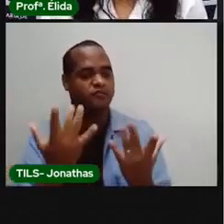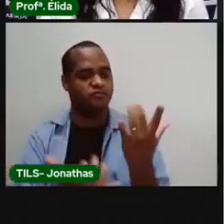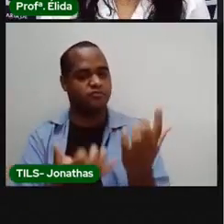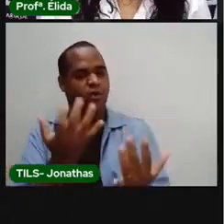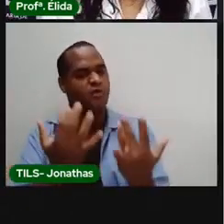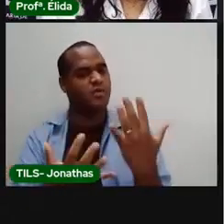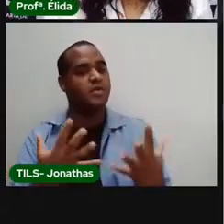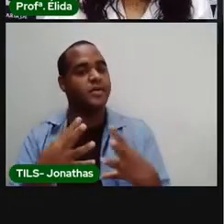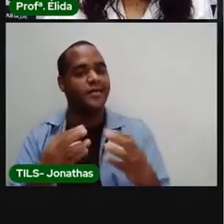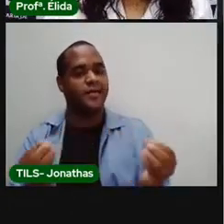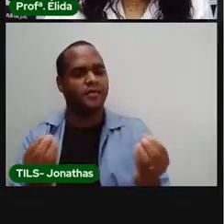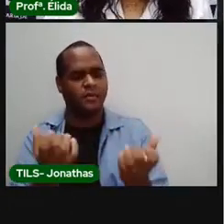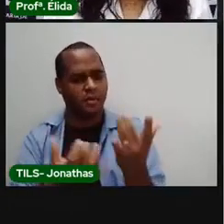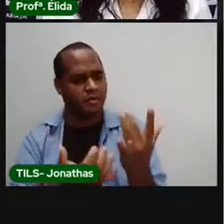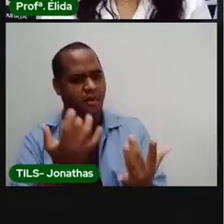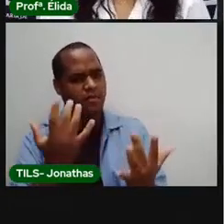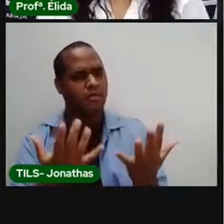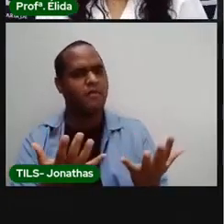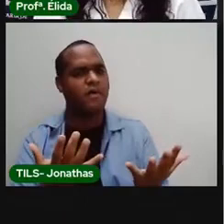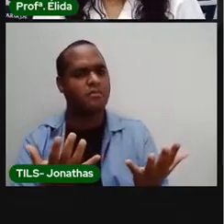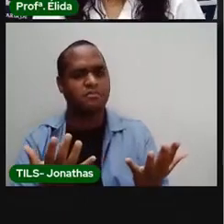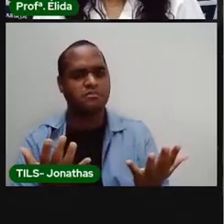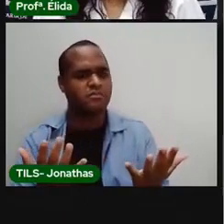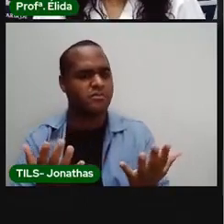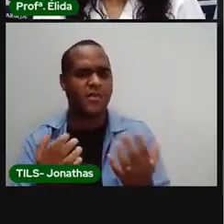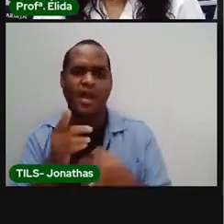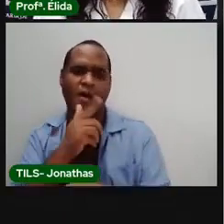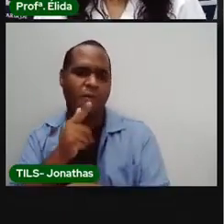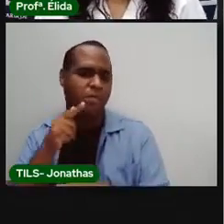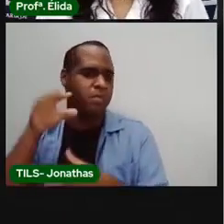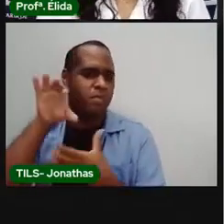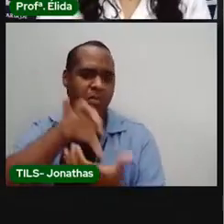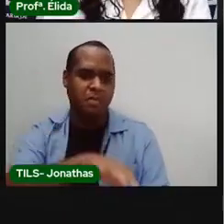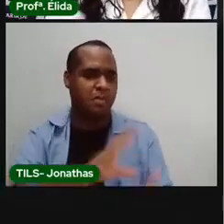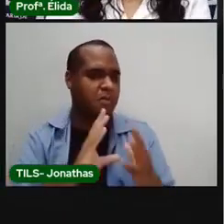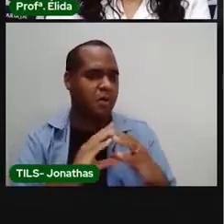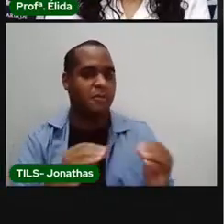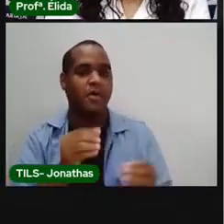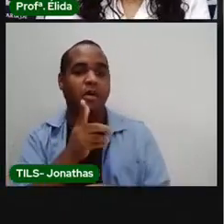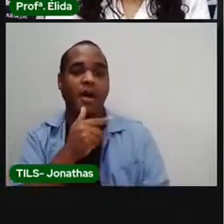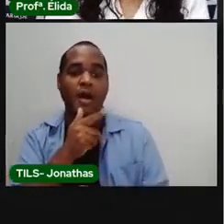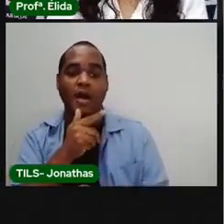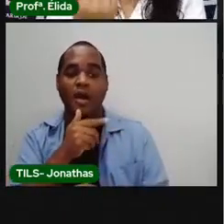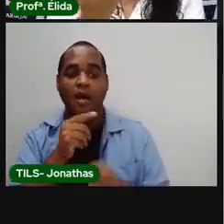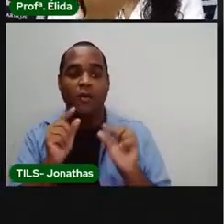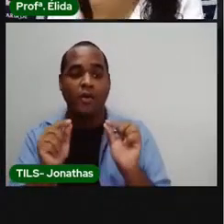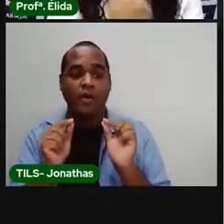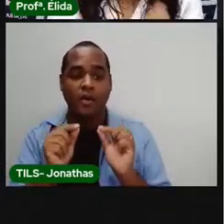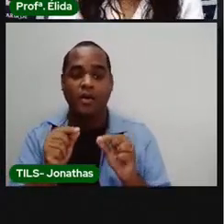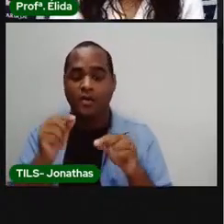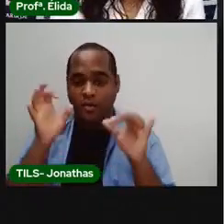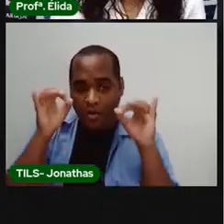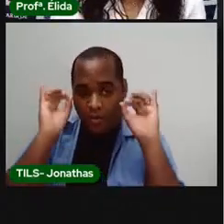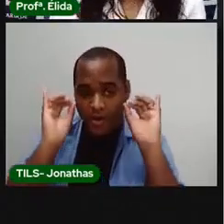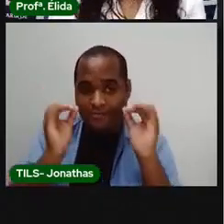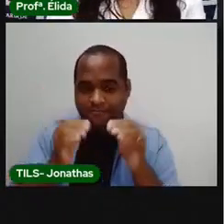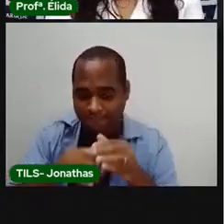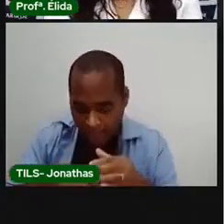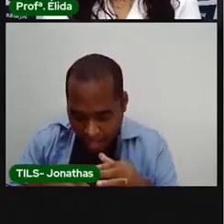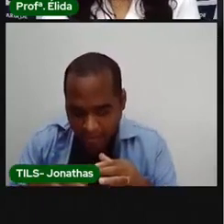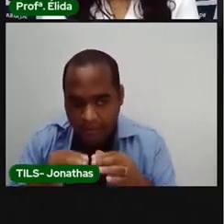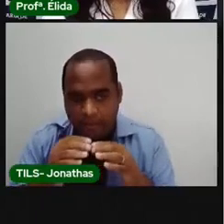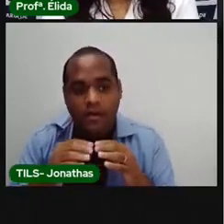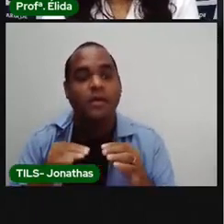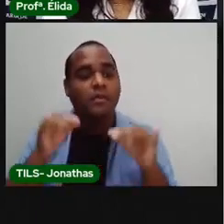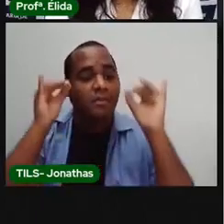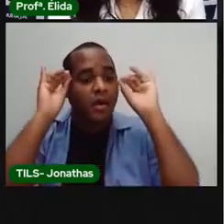queimou. Cadê o fogo? A água apagou. Cadê a água? O boi bebeu.